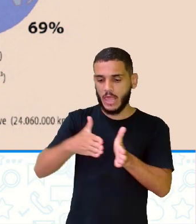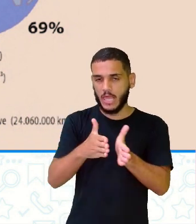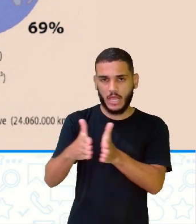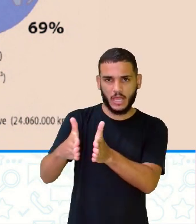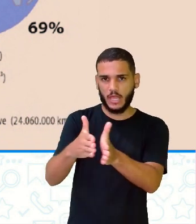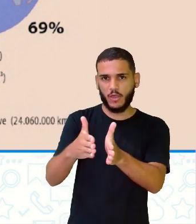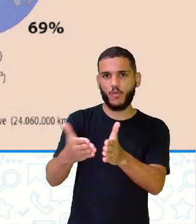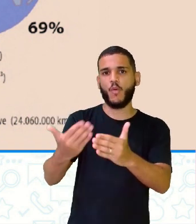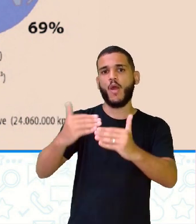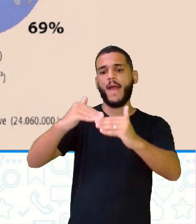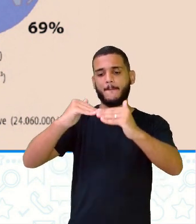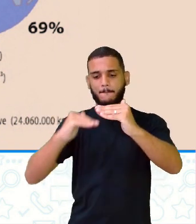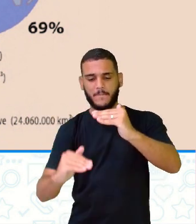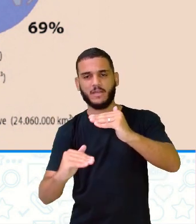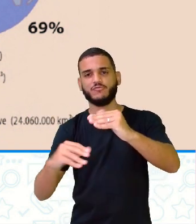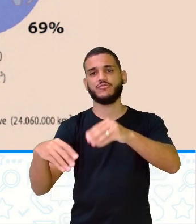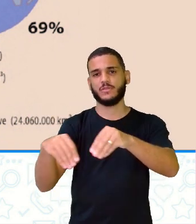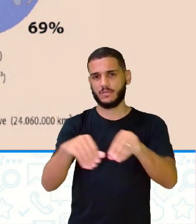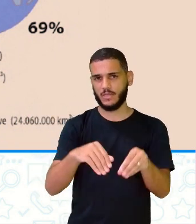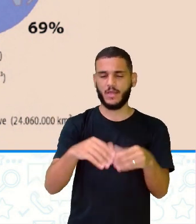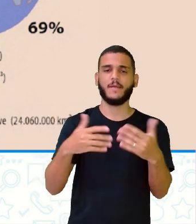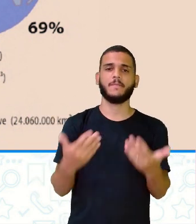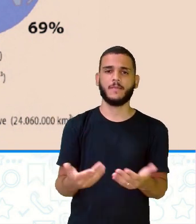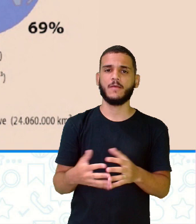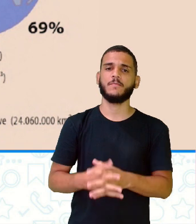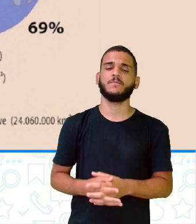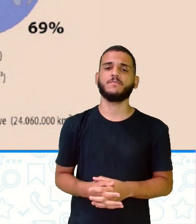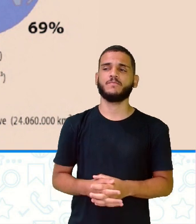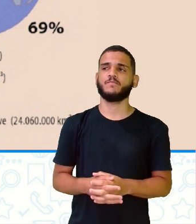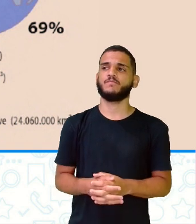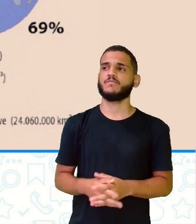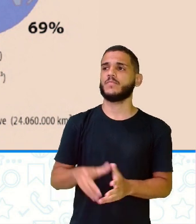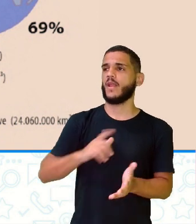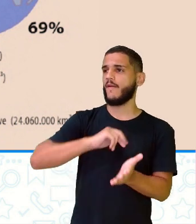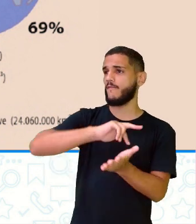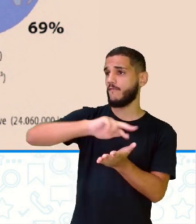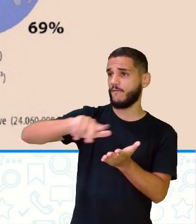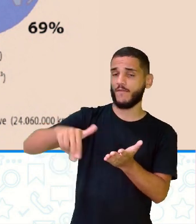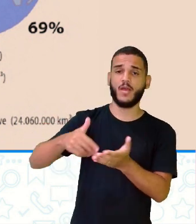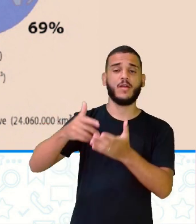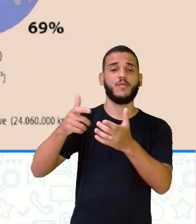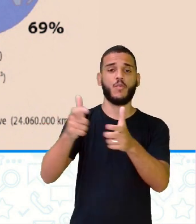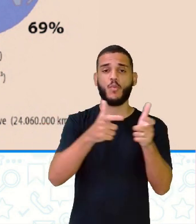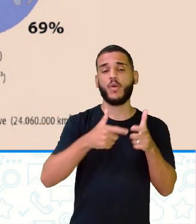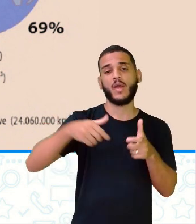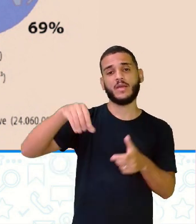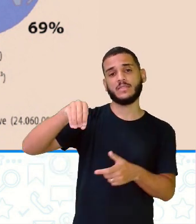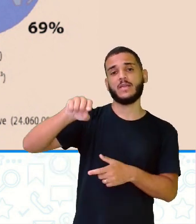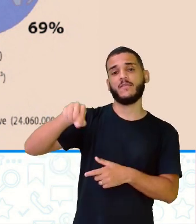aqui. 0,9% está em outros locais, variados, tá certo? E